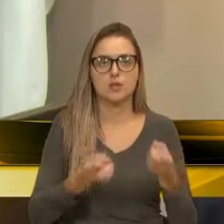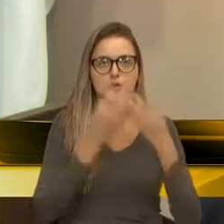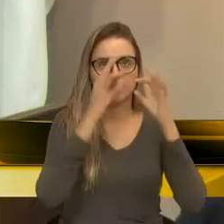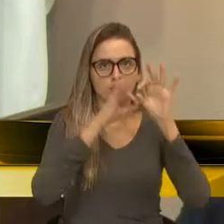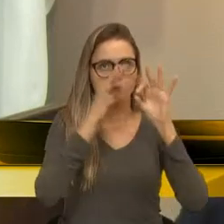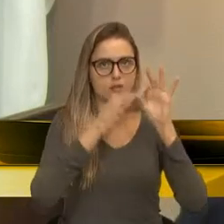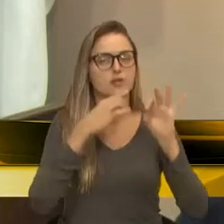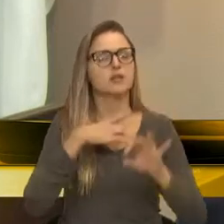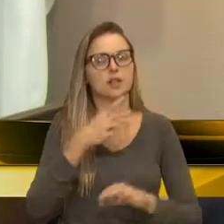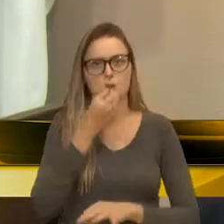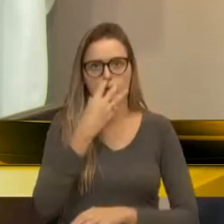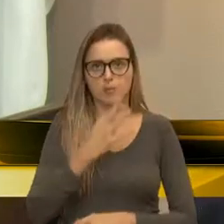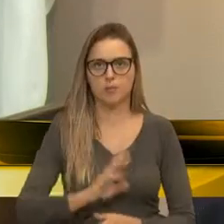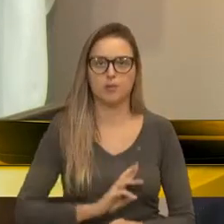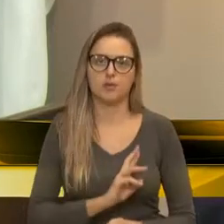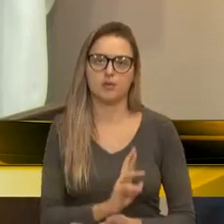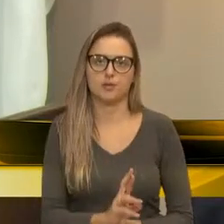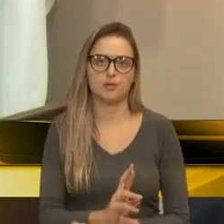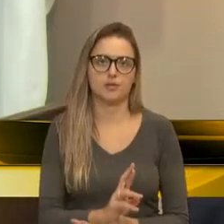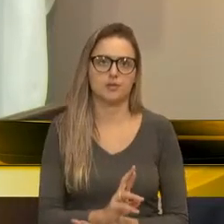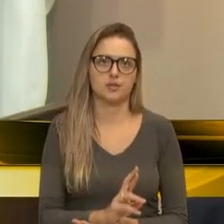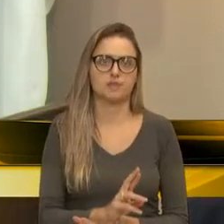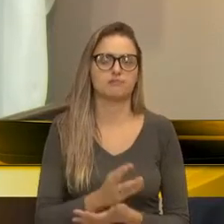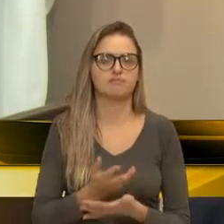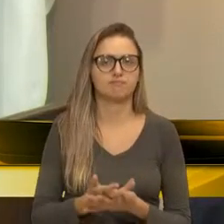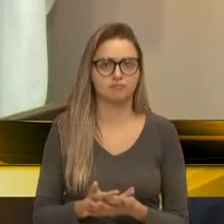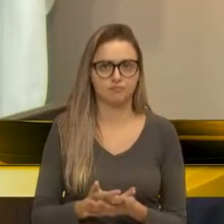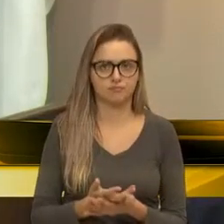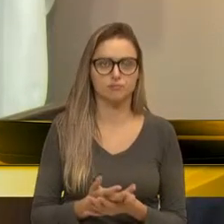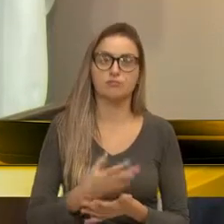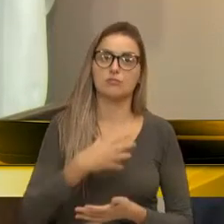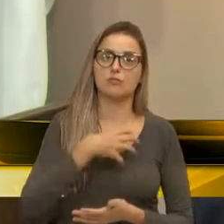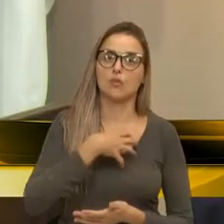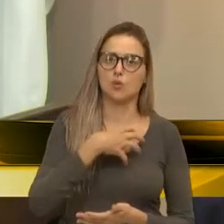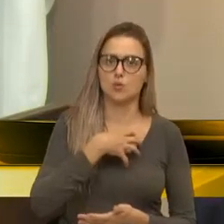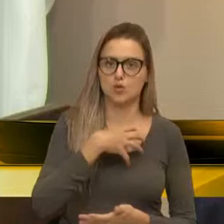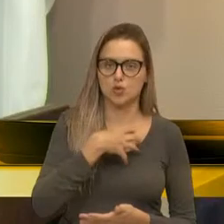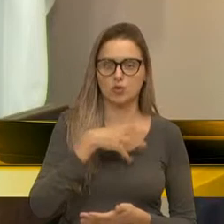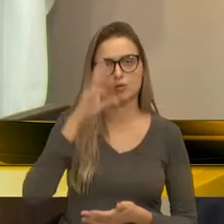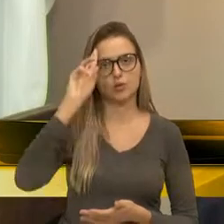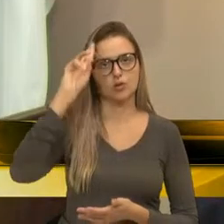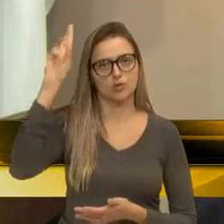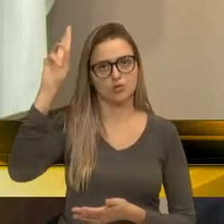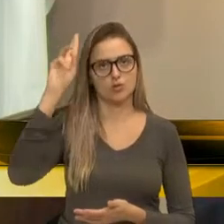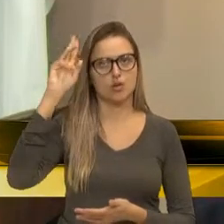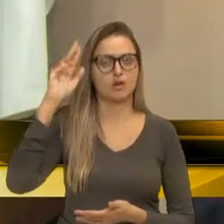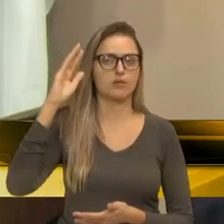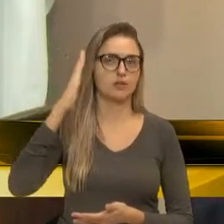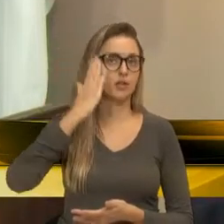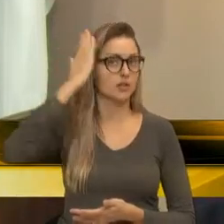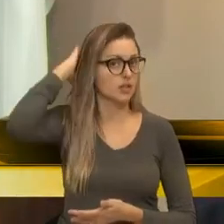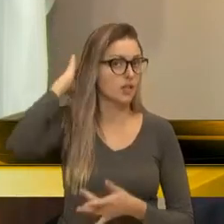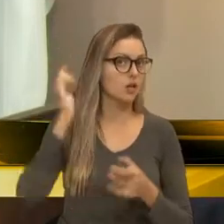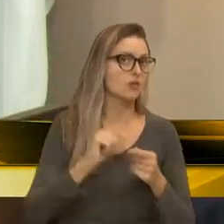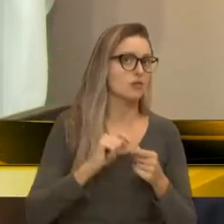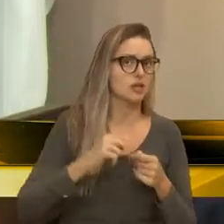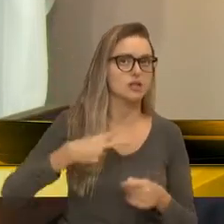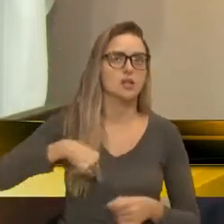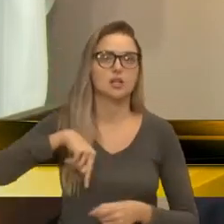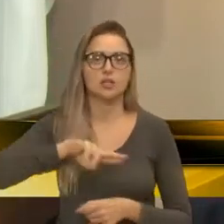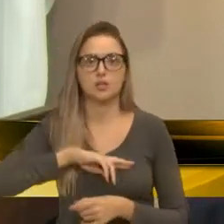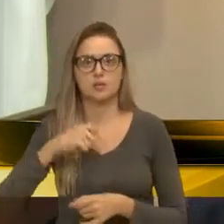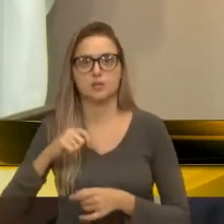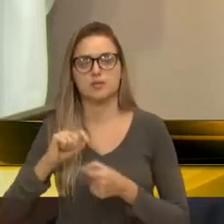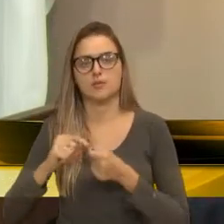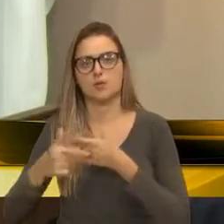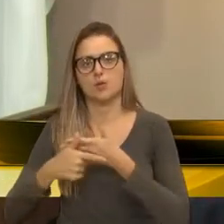sua representatividade, né? Então, independentemente da forma como o prefeito age, nós temos que fazer a parte que a gente pode